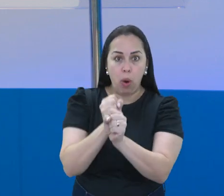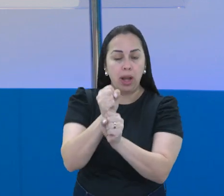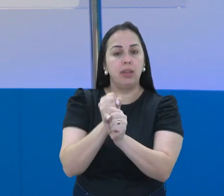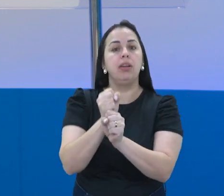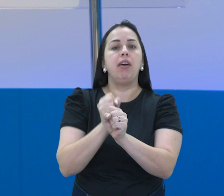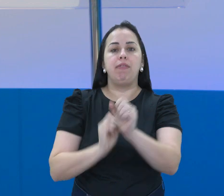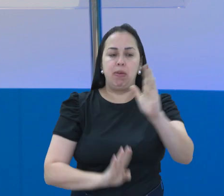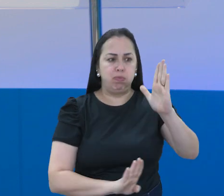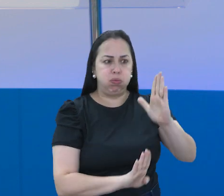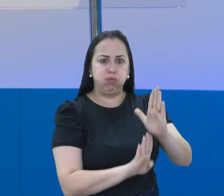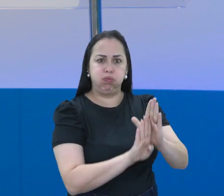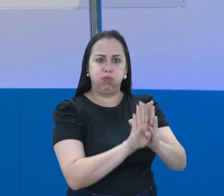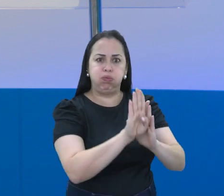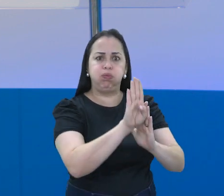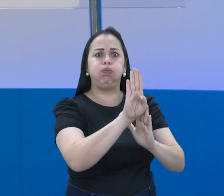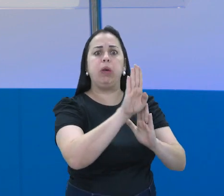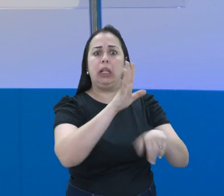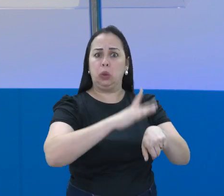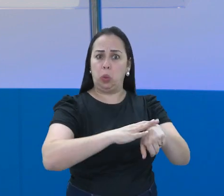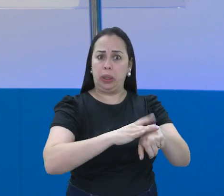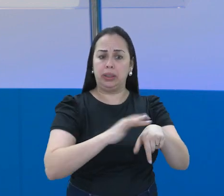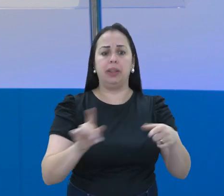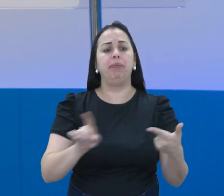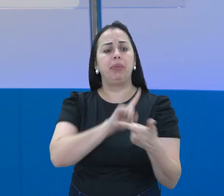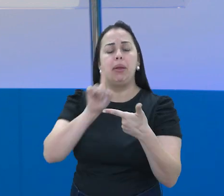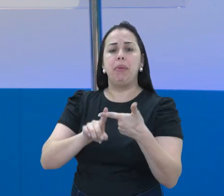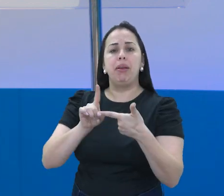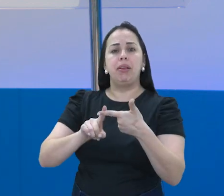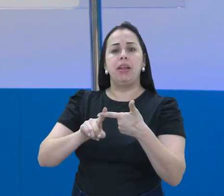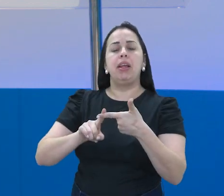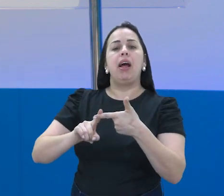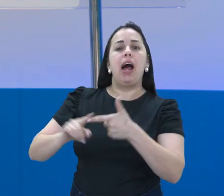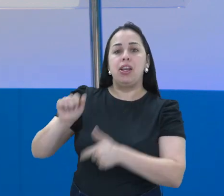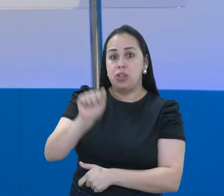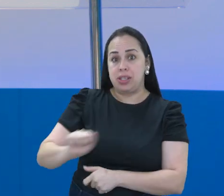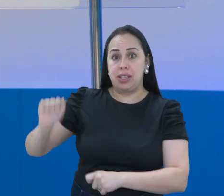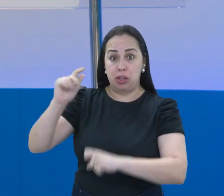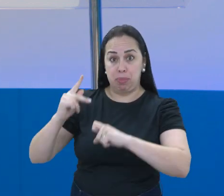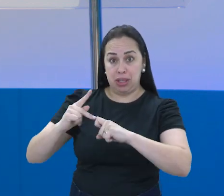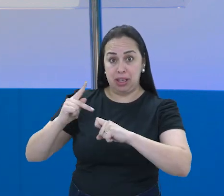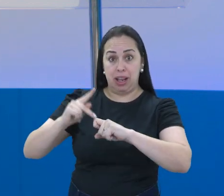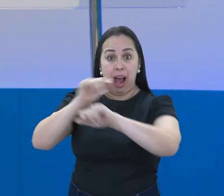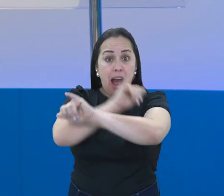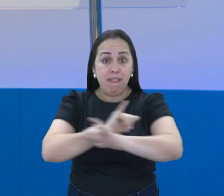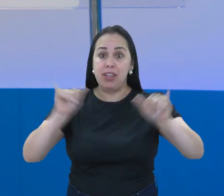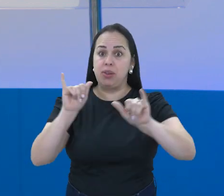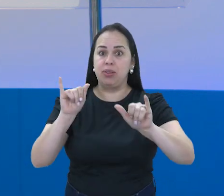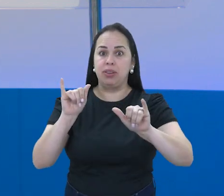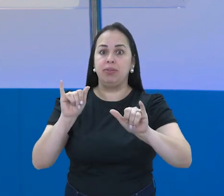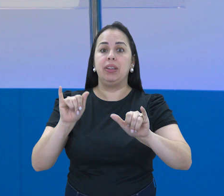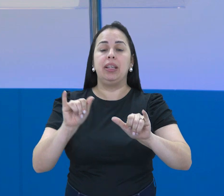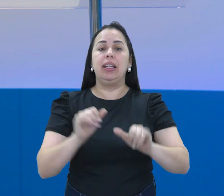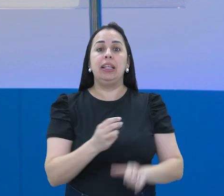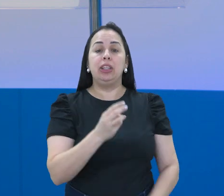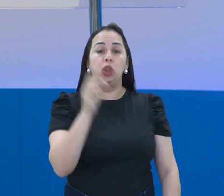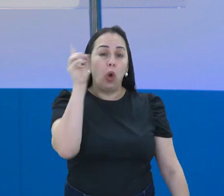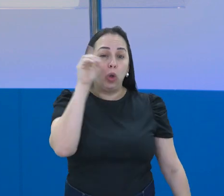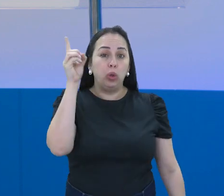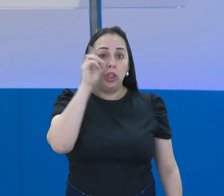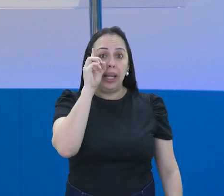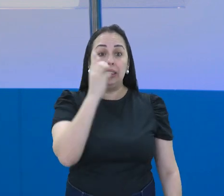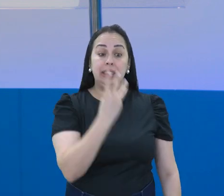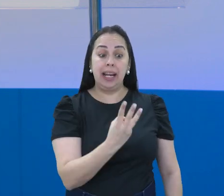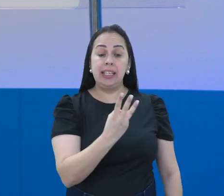e crianças por afogamento. Dados da Sociedade Brasileira de Pediatria mostram que o país registra 3 casos